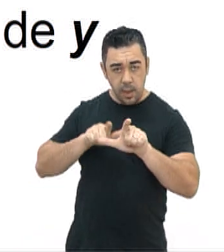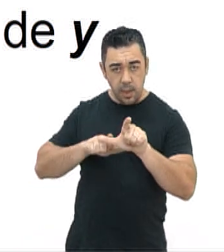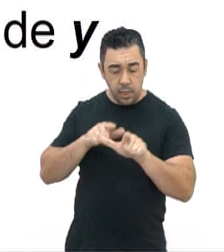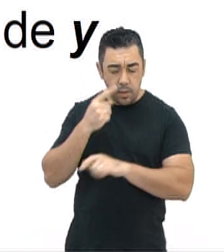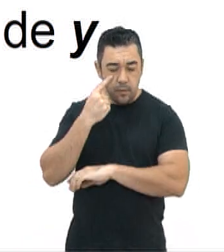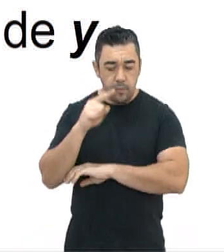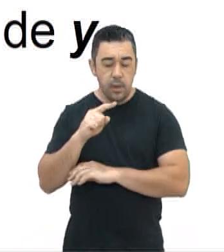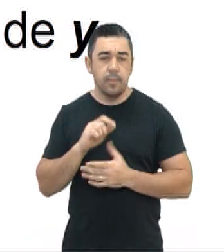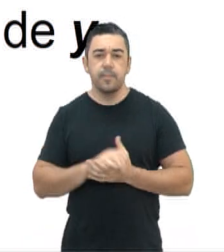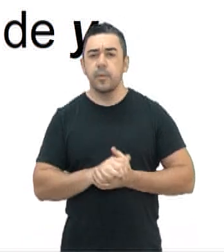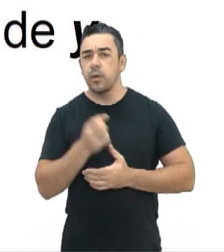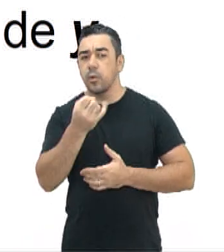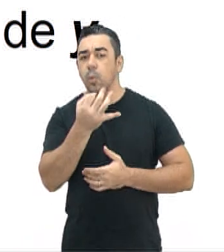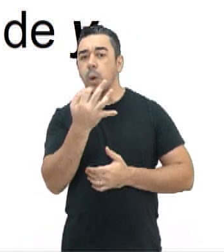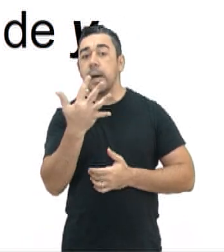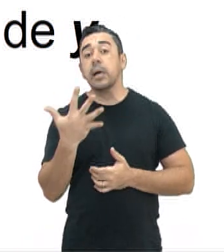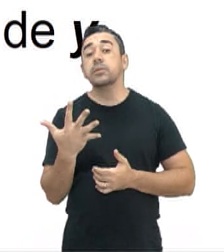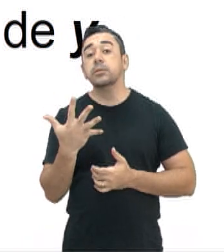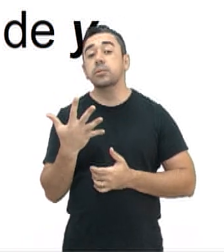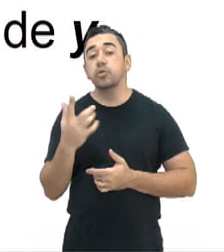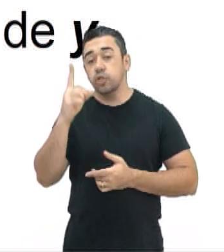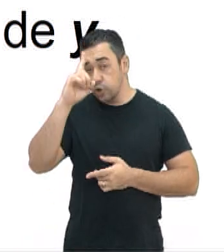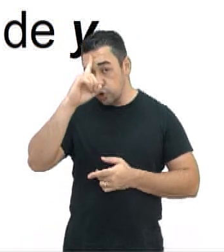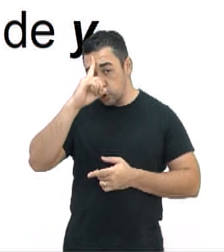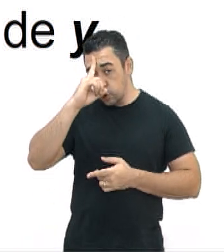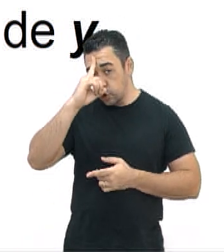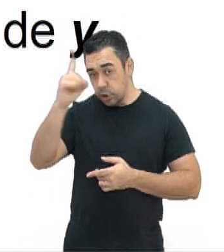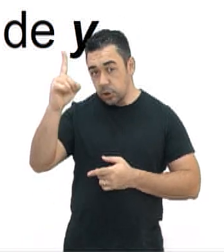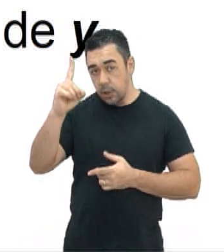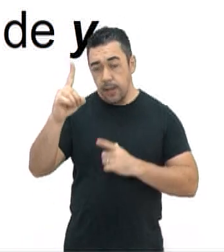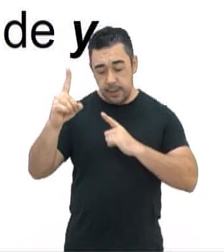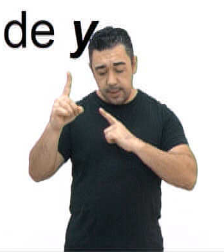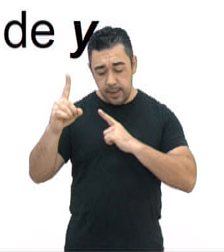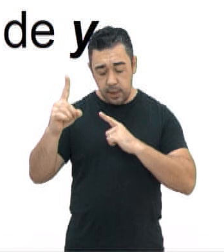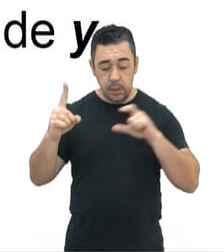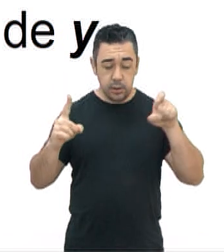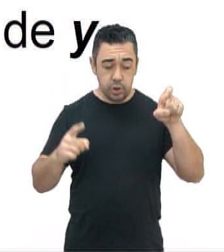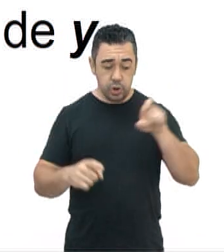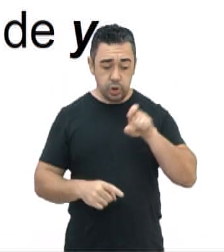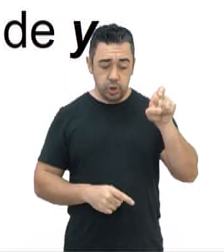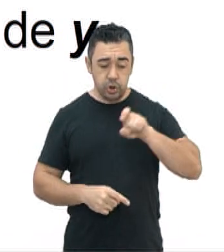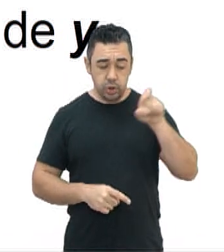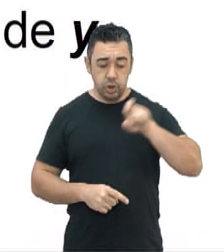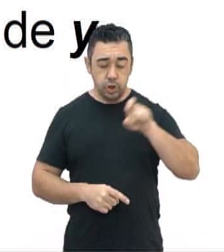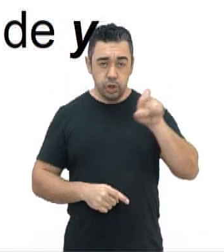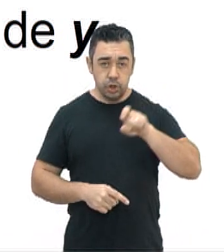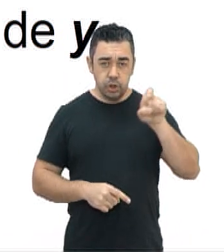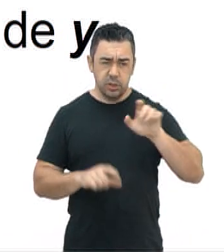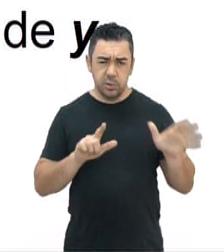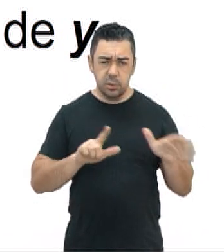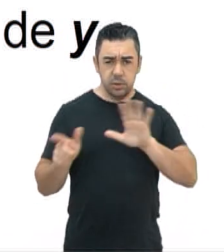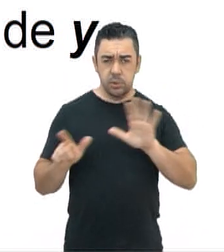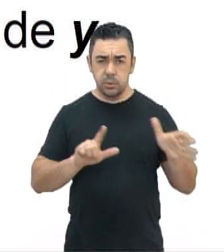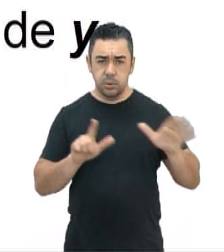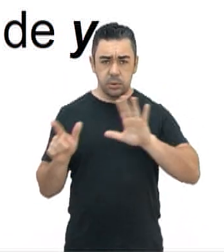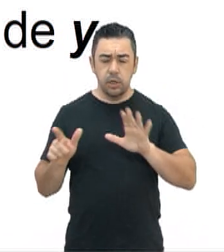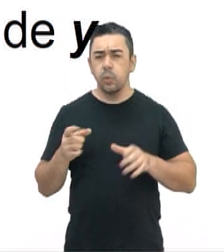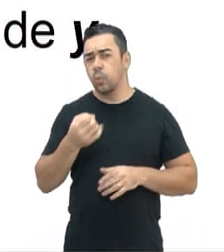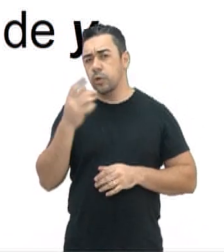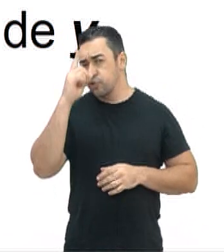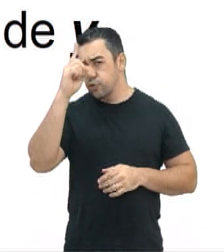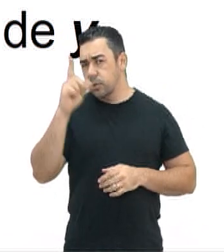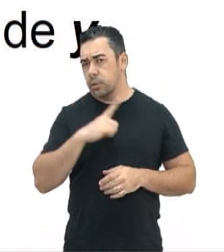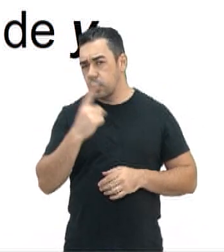está dizendo quantos dias há em um período de x semanas, quantos dias tem uma